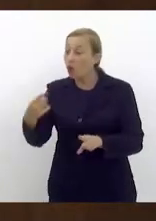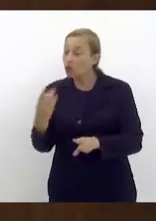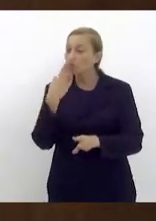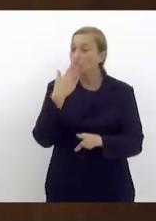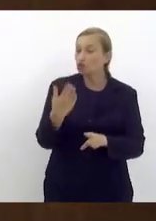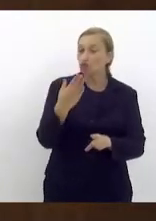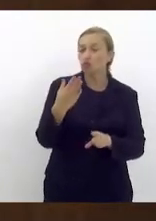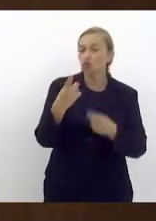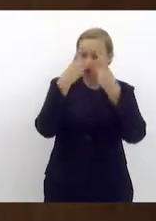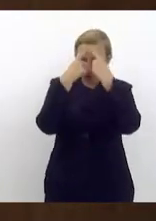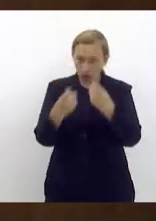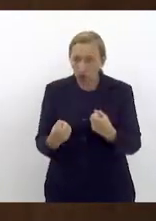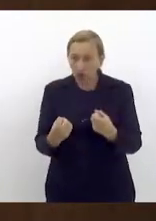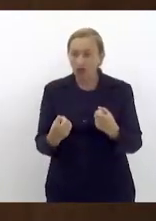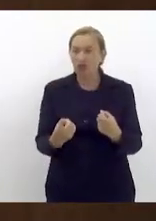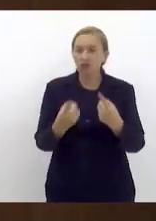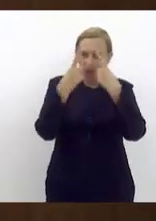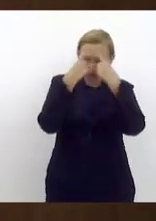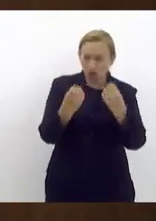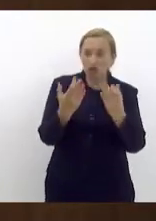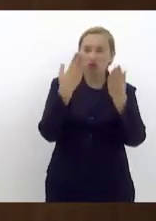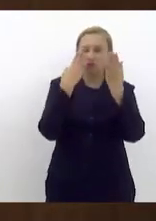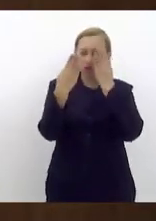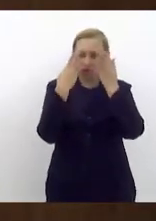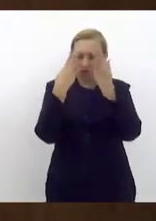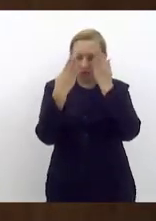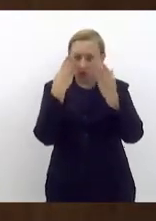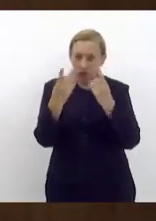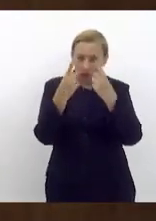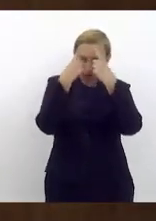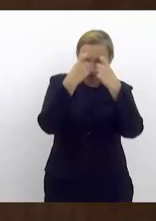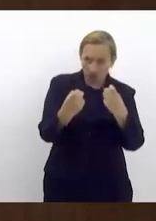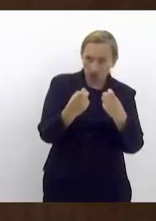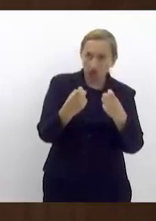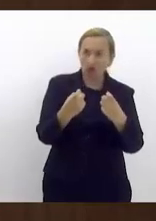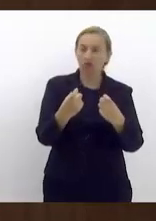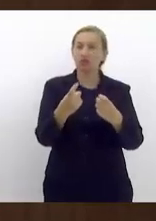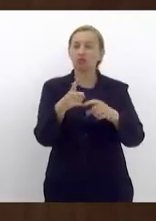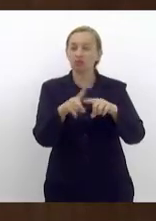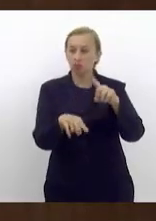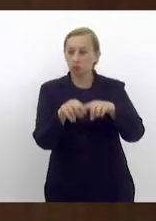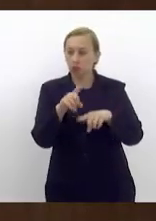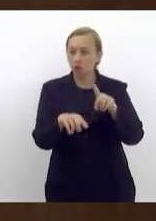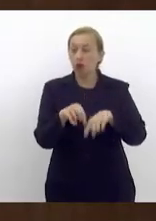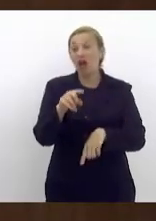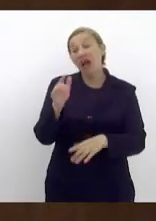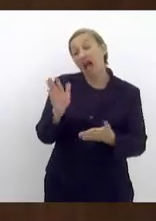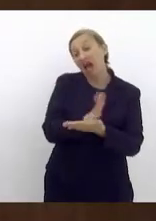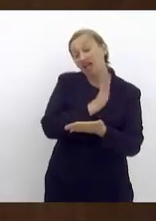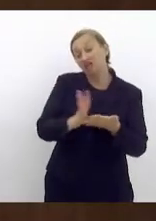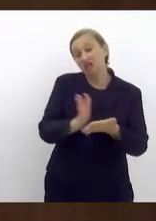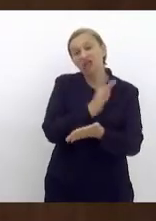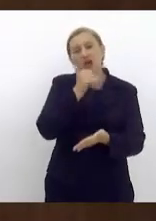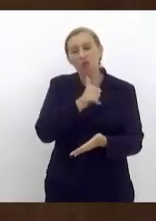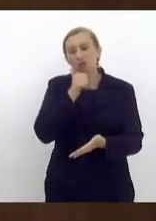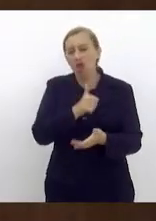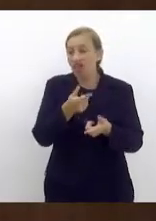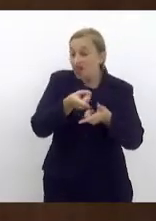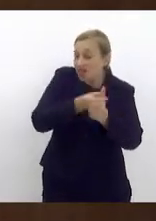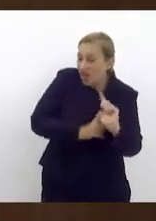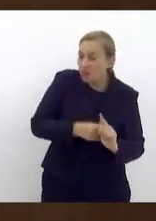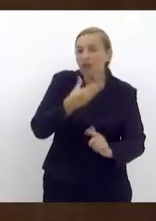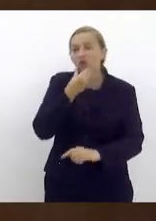de violência, como a violência psicológica, como a violência material. Às vezes, essa mulher depende desse companheiro ou